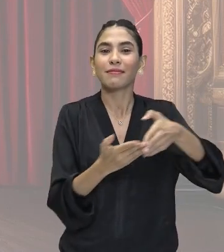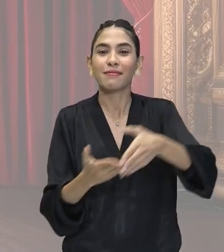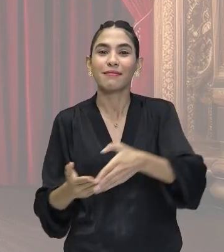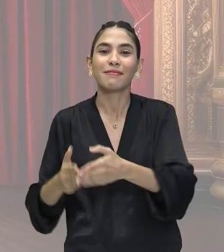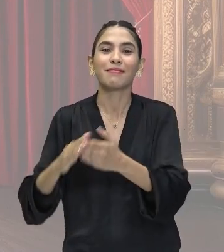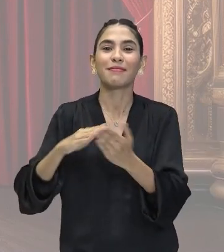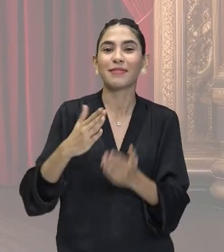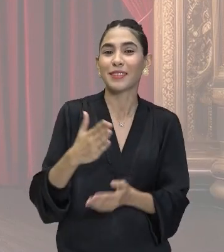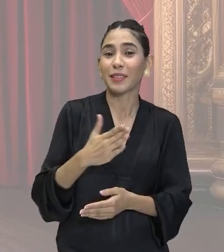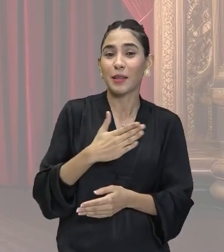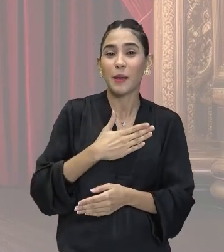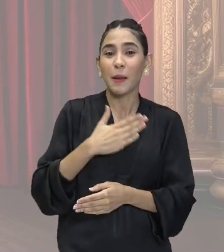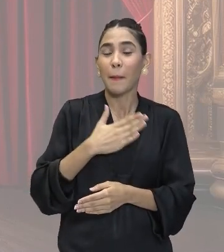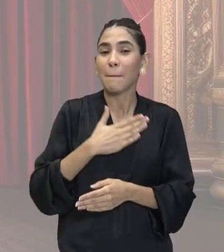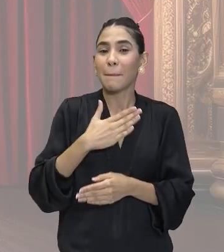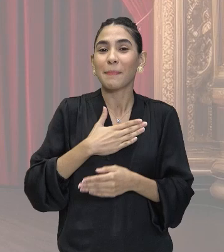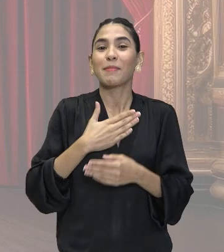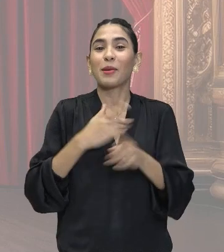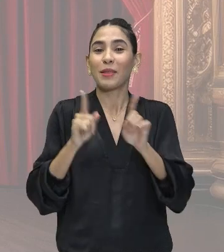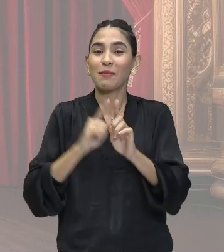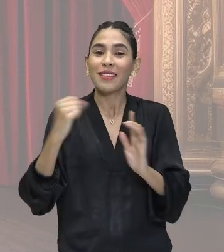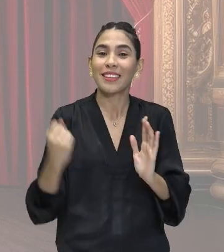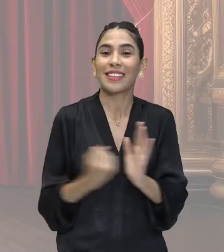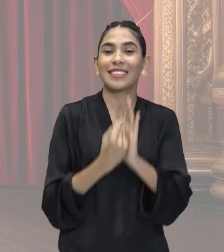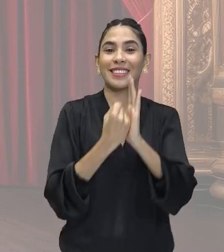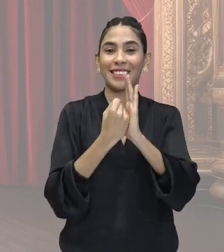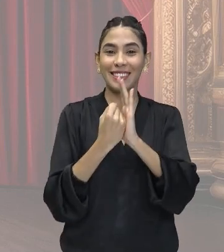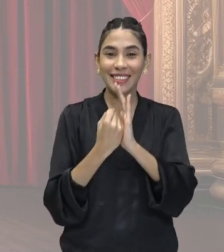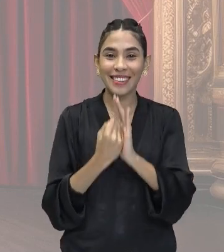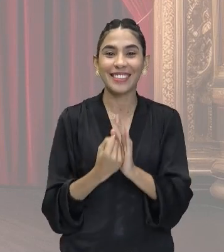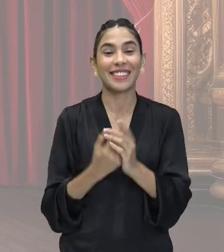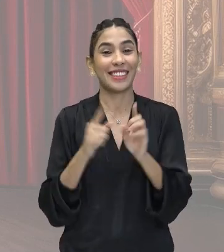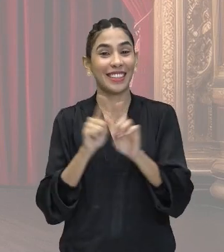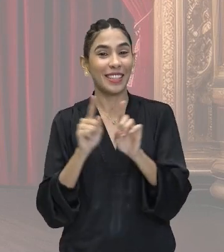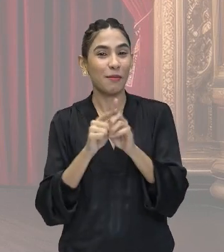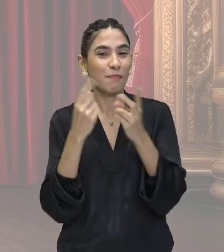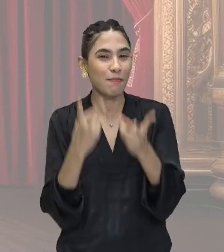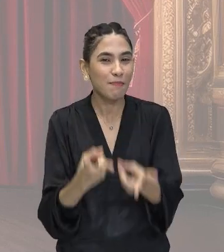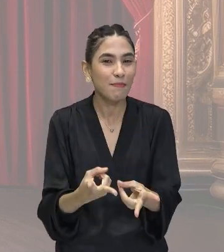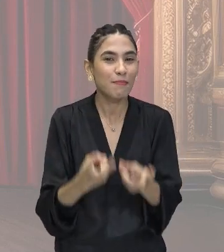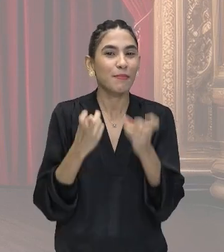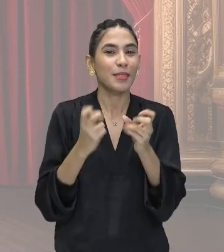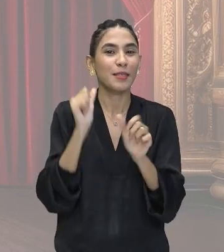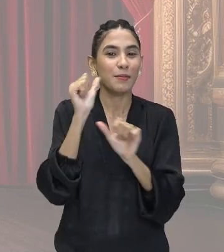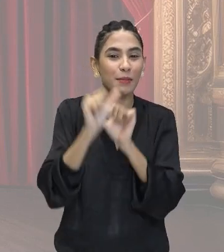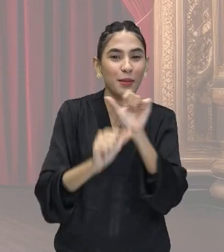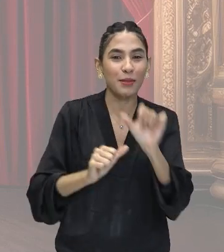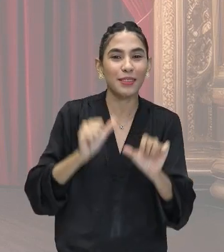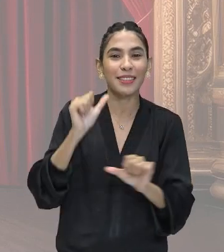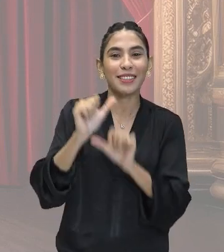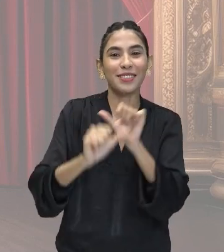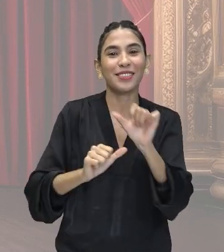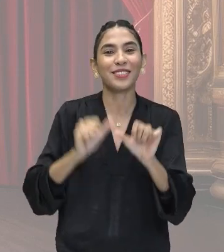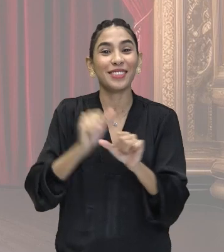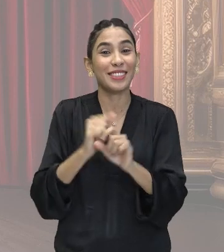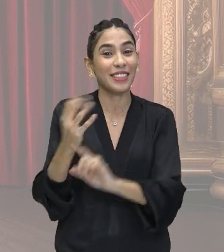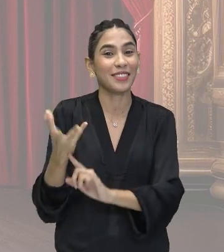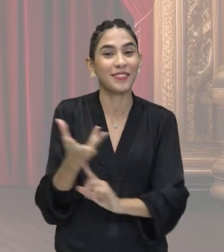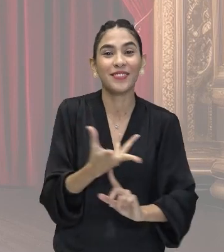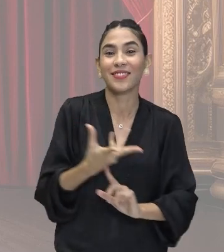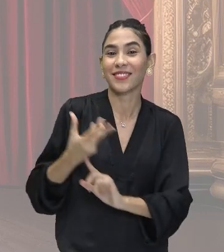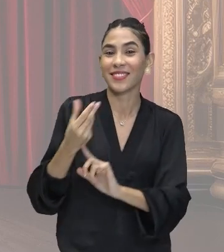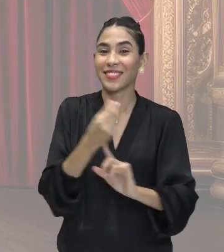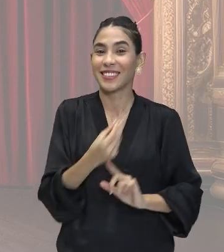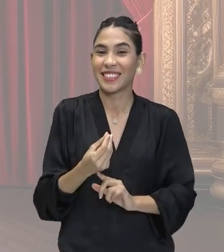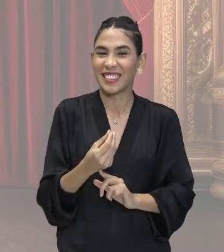meu cancioneiro é bem martelado, vede como primo em comer os hiatos, que arte! E